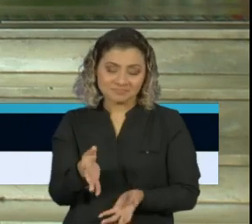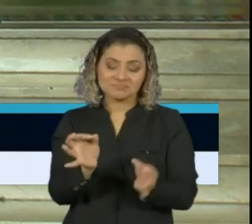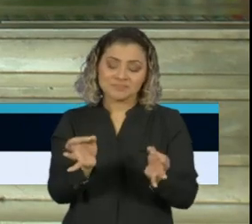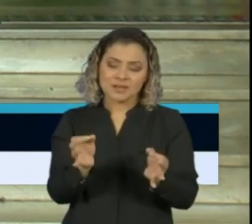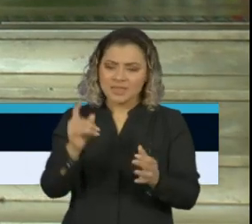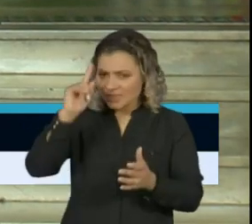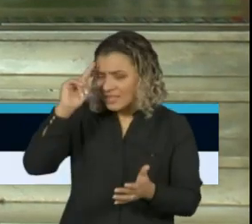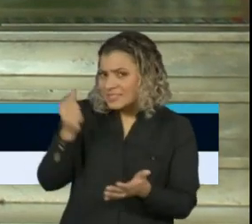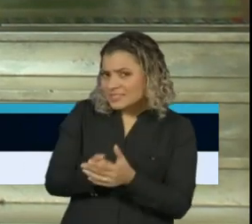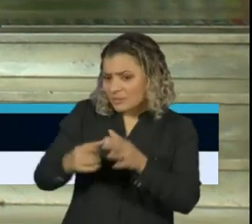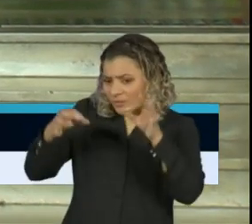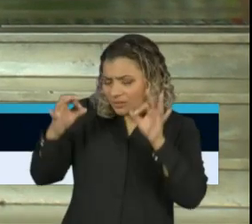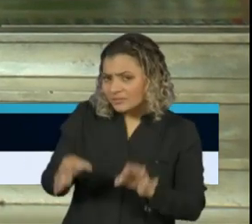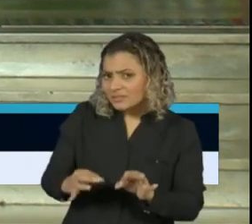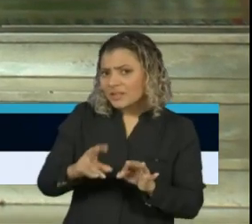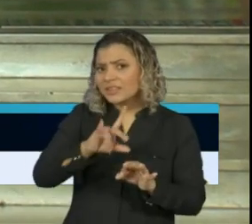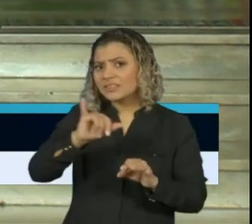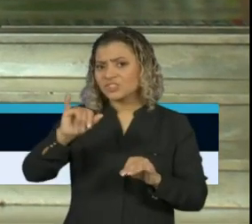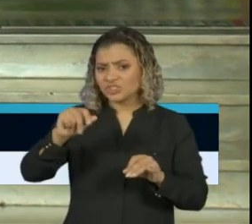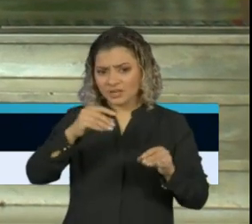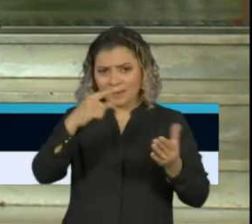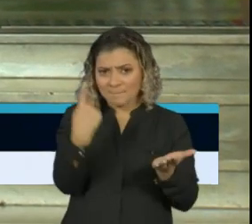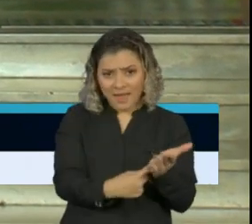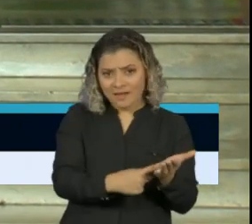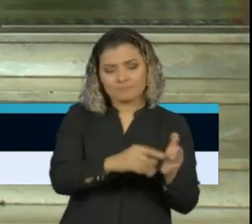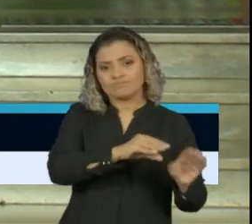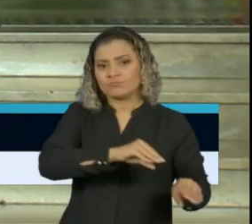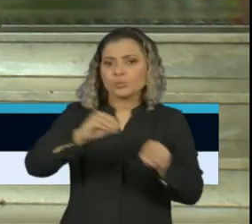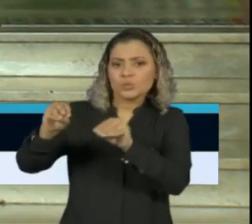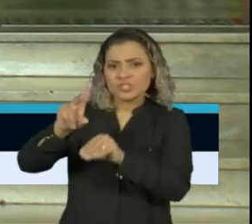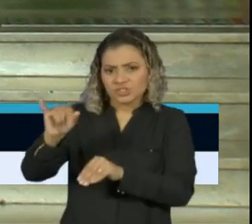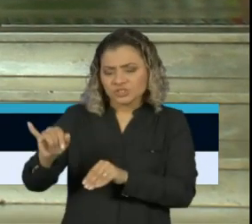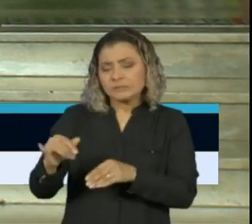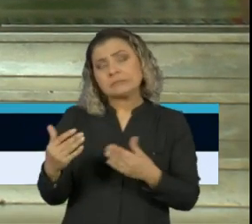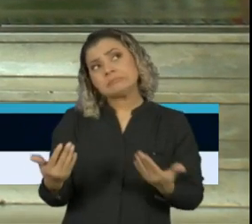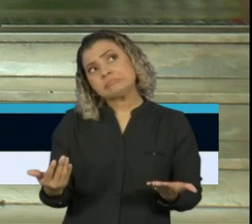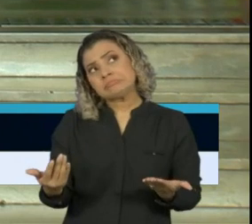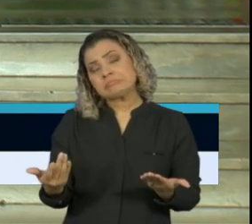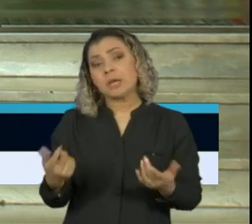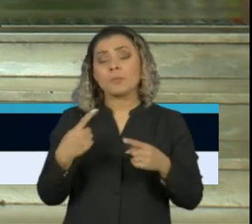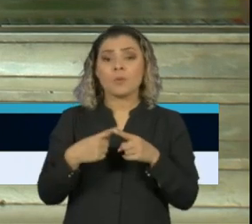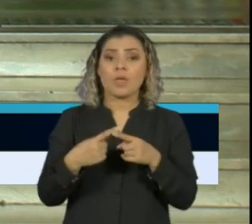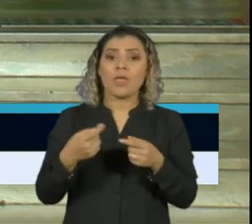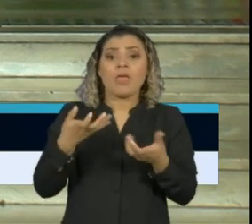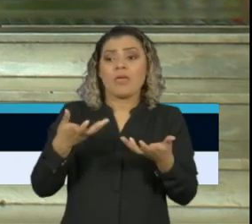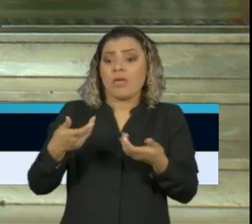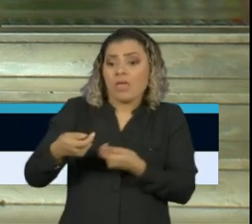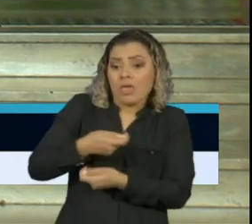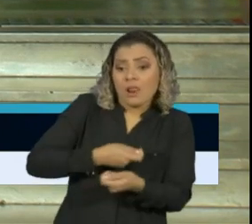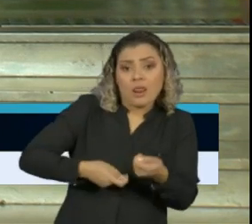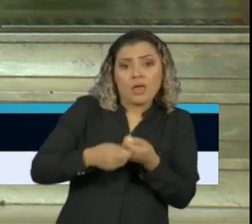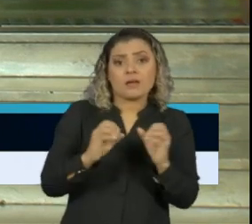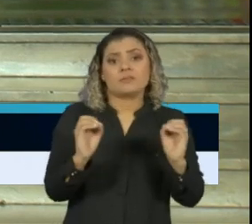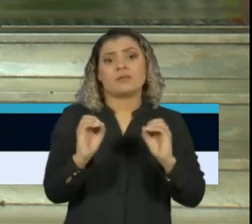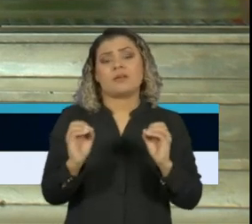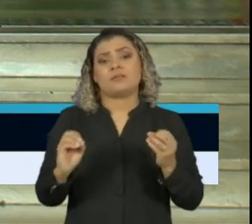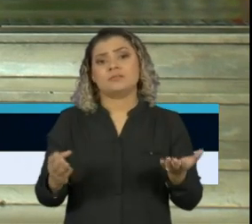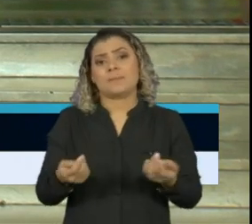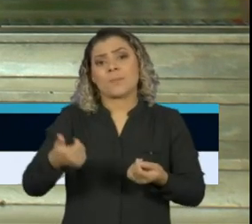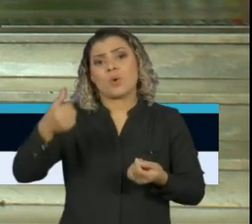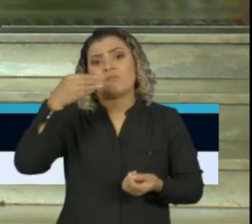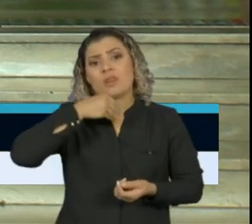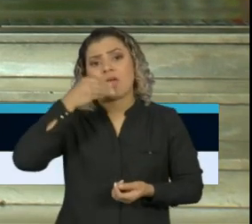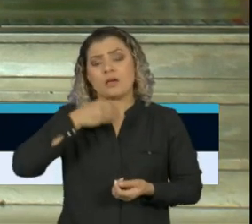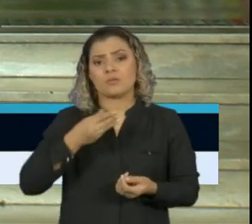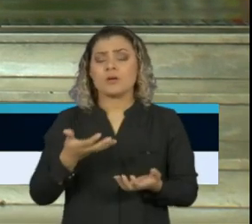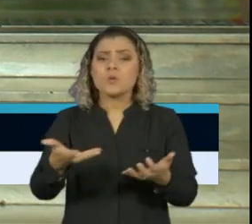para postergar essa data, dado que o comércio quer a volta, né, o retorno. Gostaria que o senhor falasse